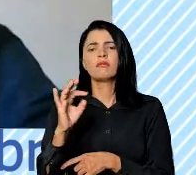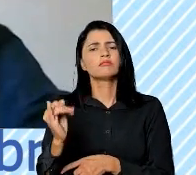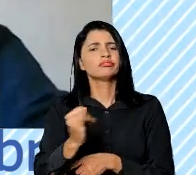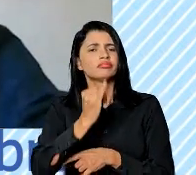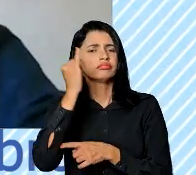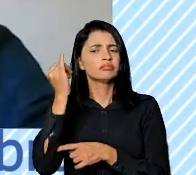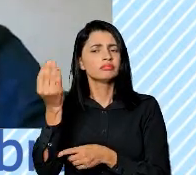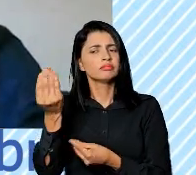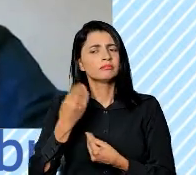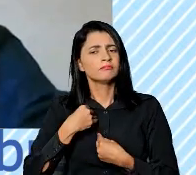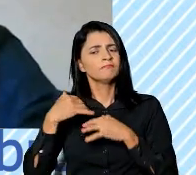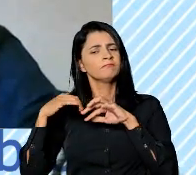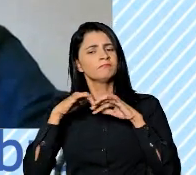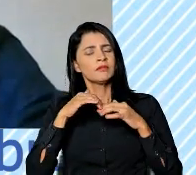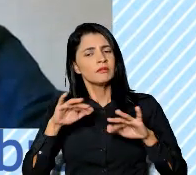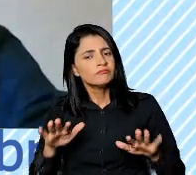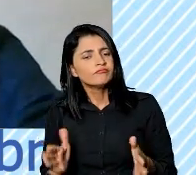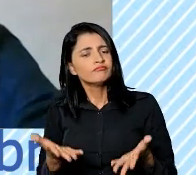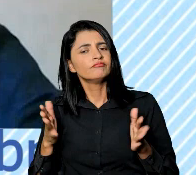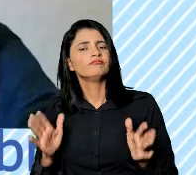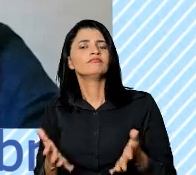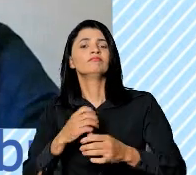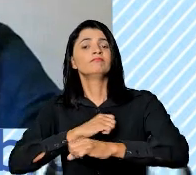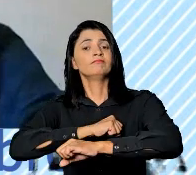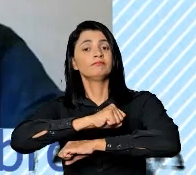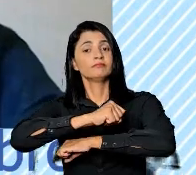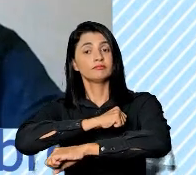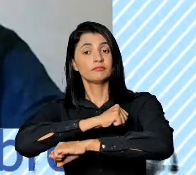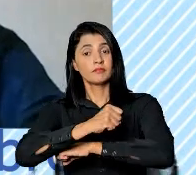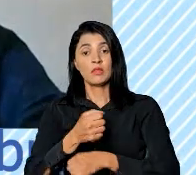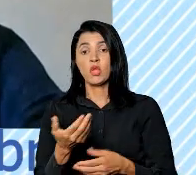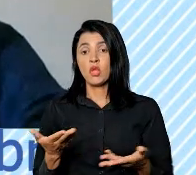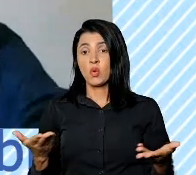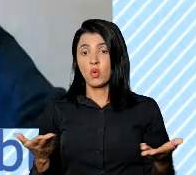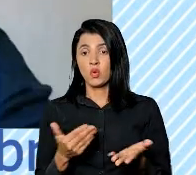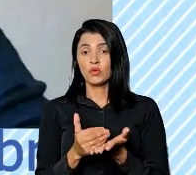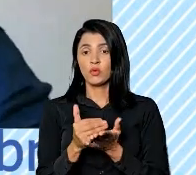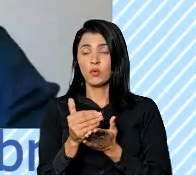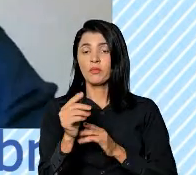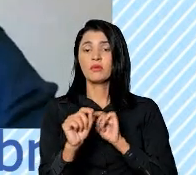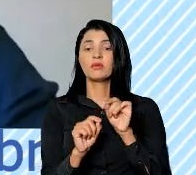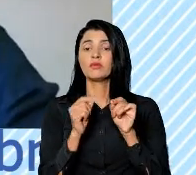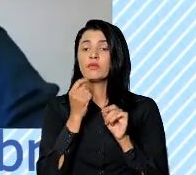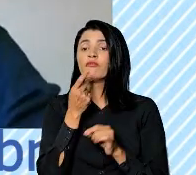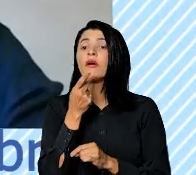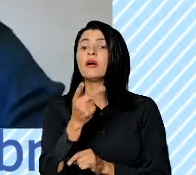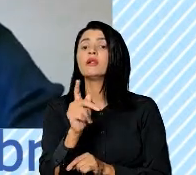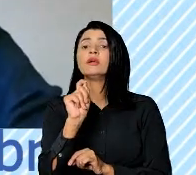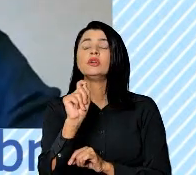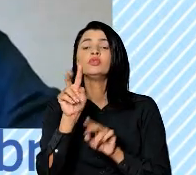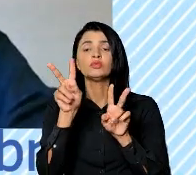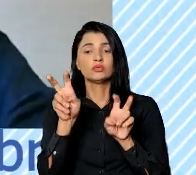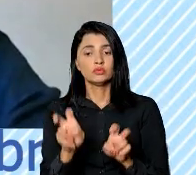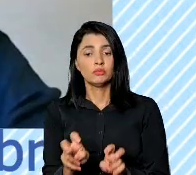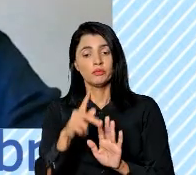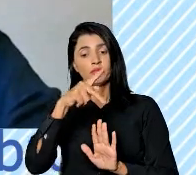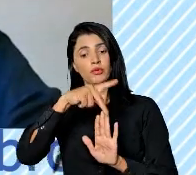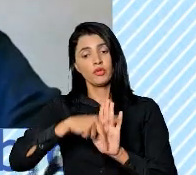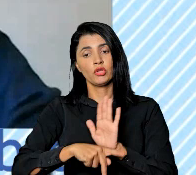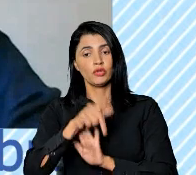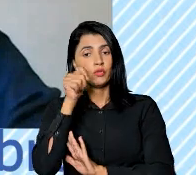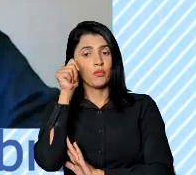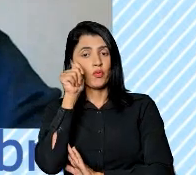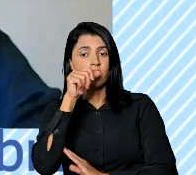reflexões, de estimular o debate. E hoje eu gostaria de iniciar falando sobre o projeto Mulheres na